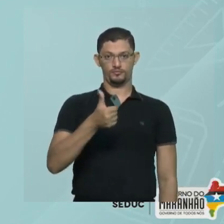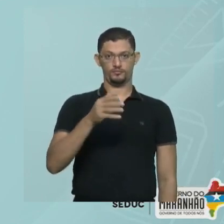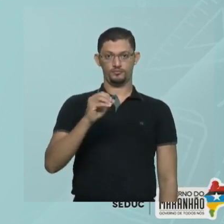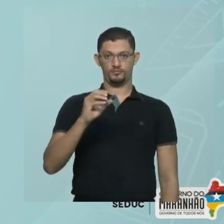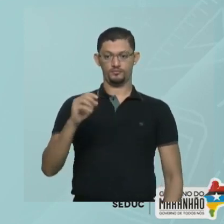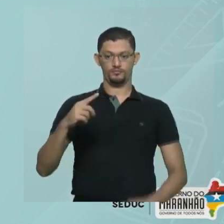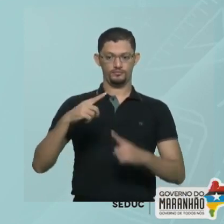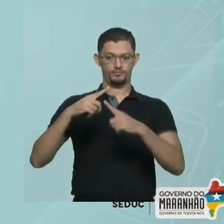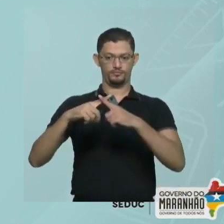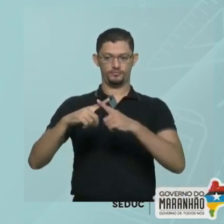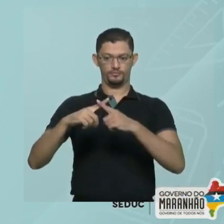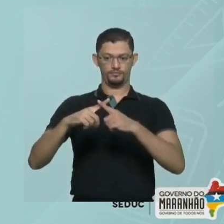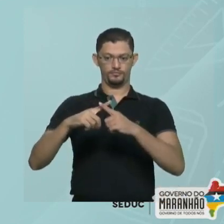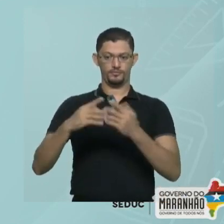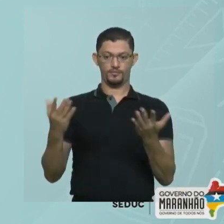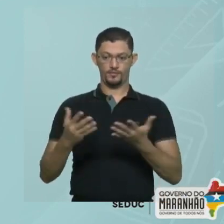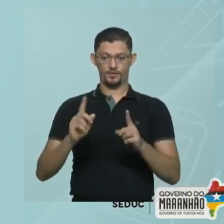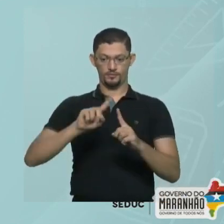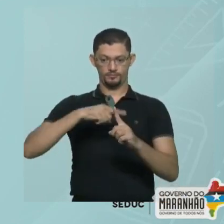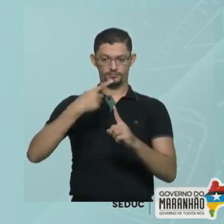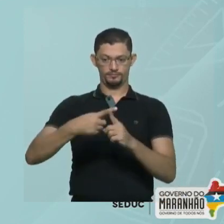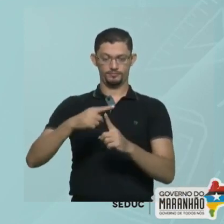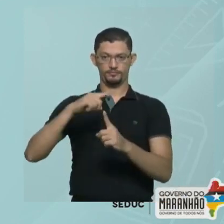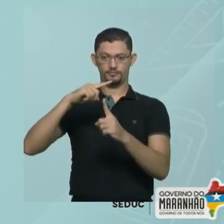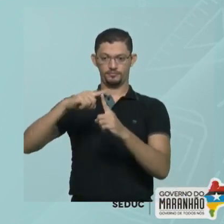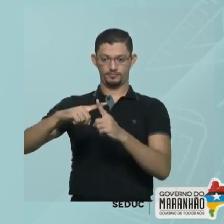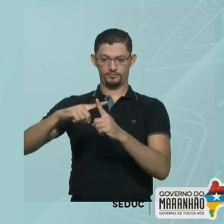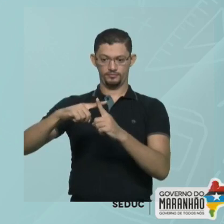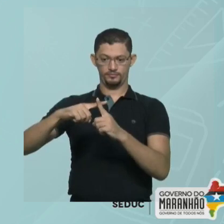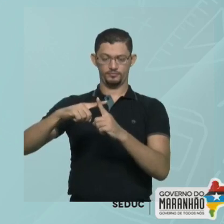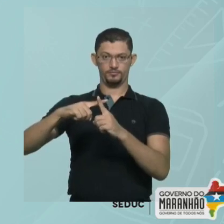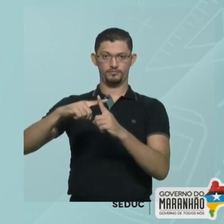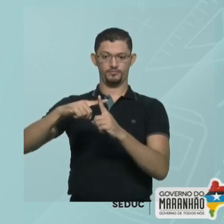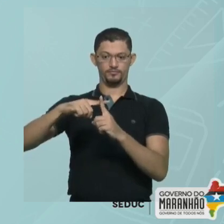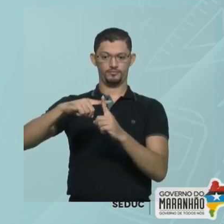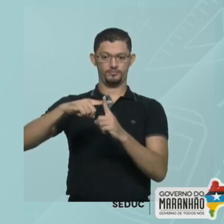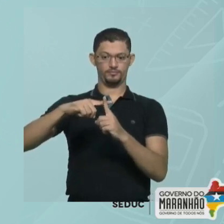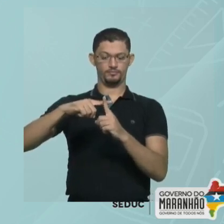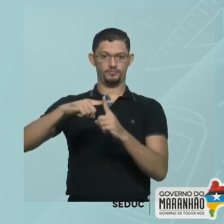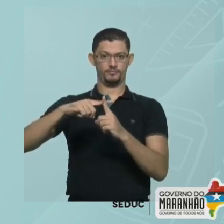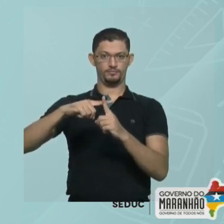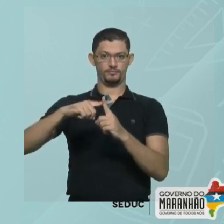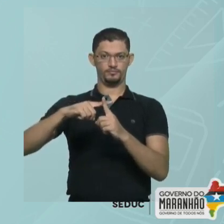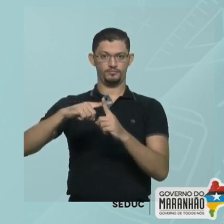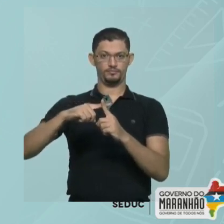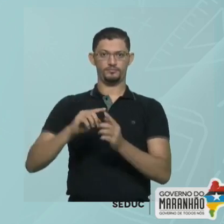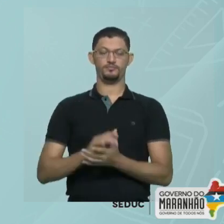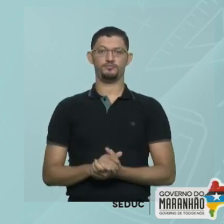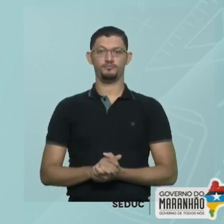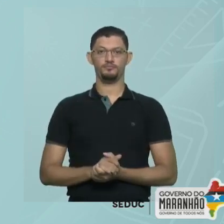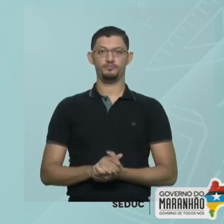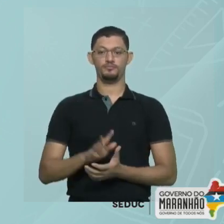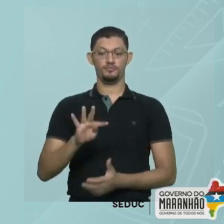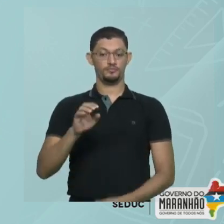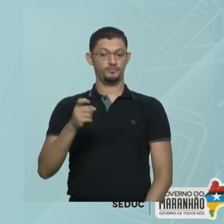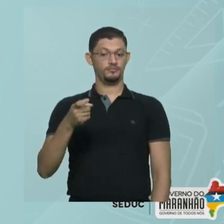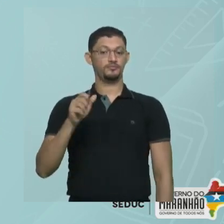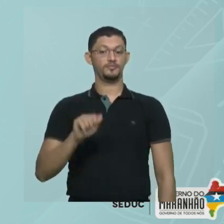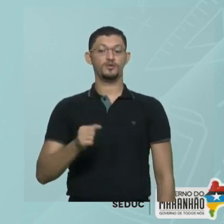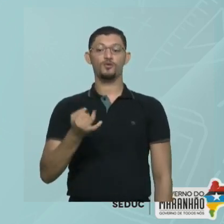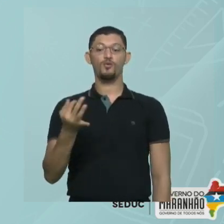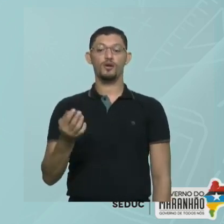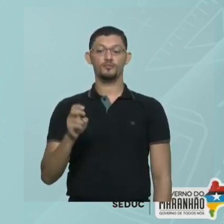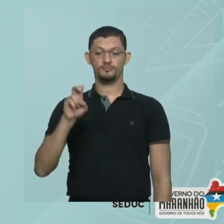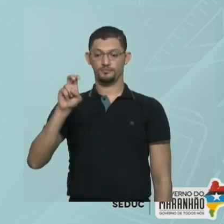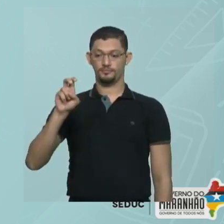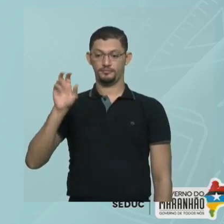eu utilizo o mais. 1 mais a minha taxa. A minha taxa é de 5%.